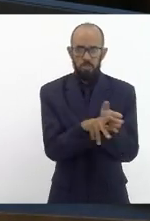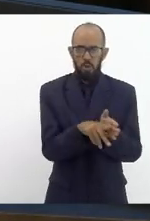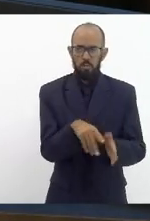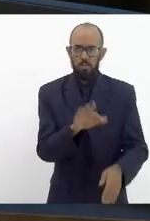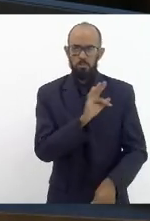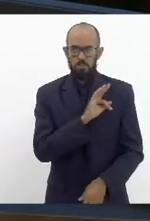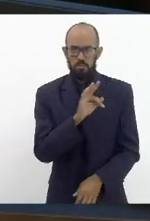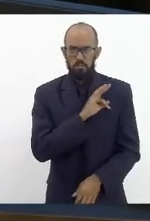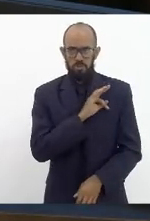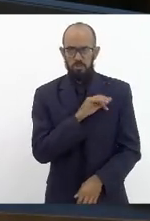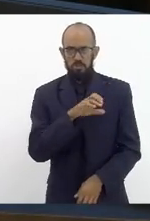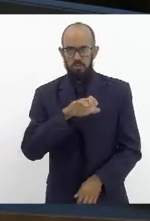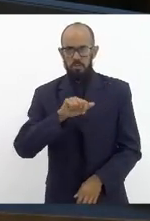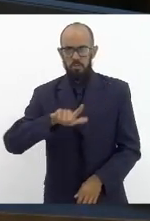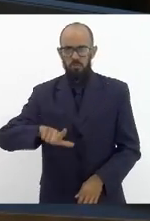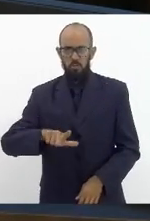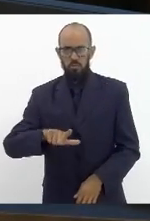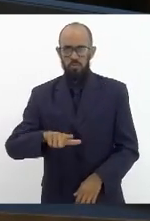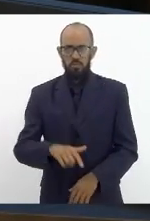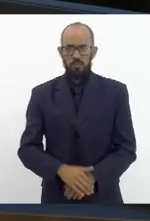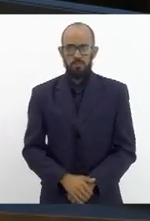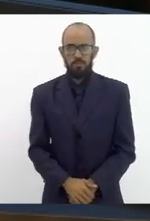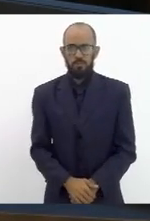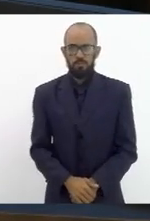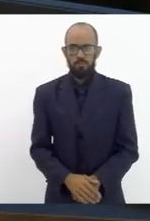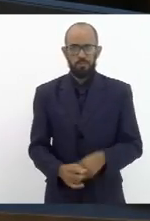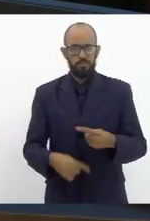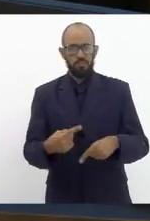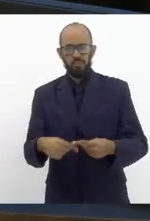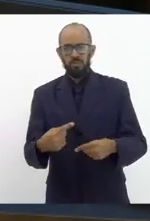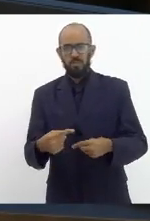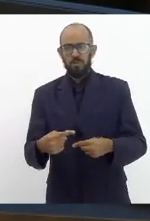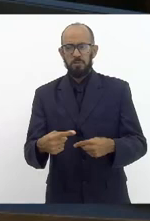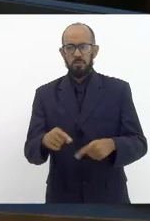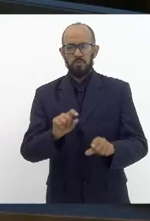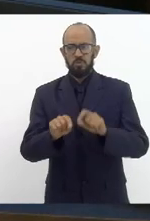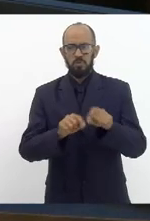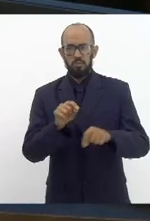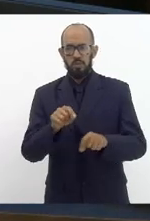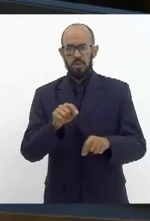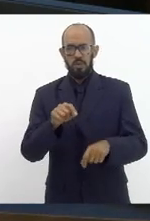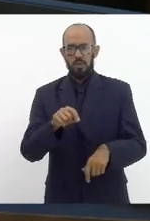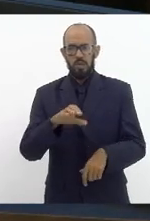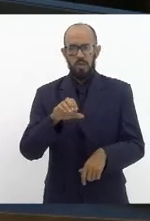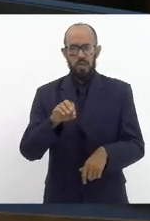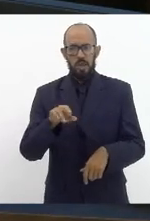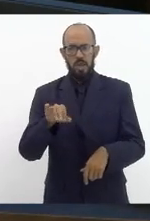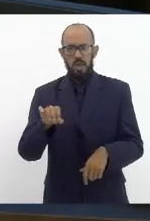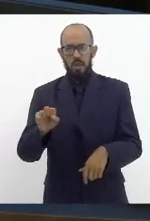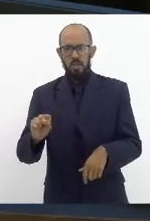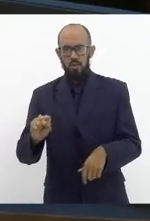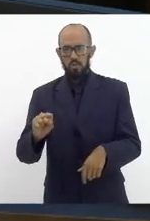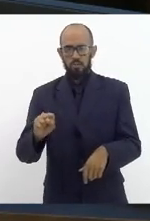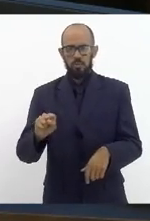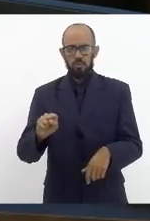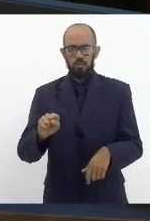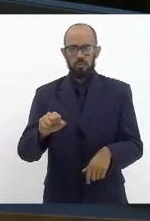obviamente, do governo do Estado. Esse é o primeiro ponto. Depois, o deputado Carlos Augusto coloca de forma